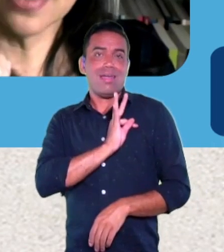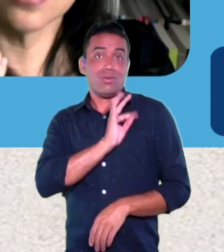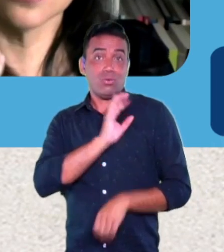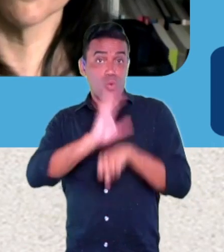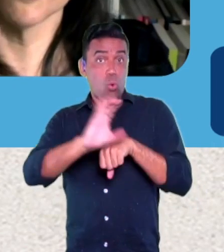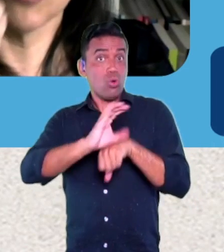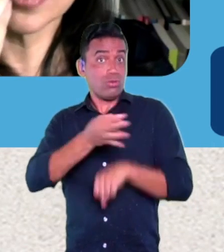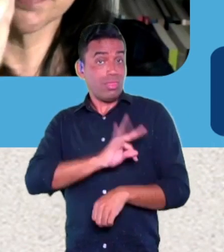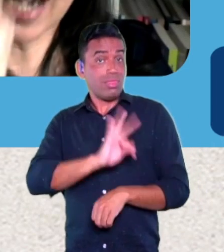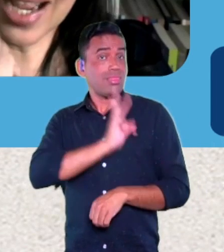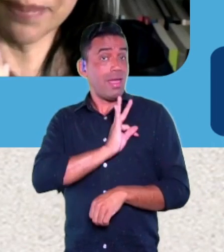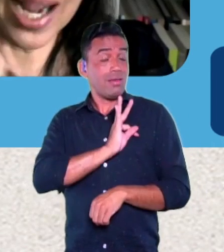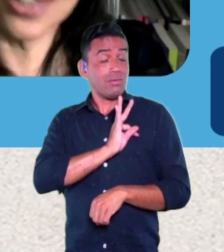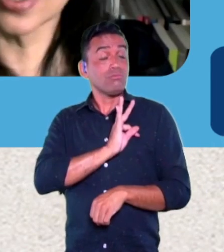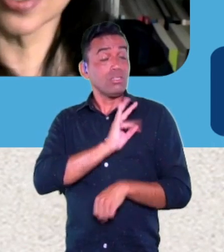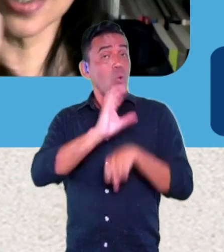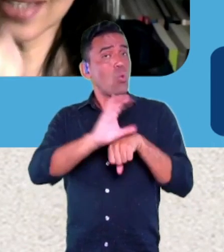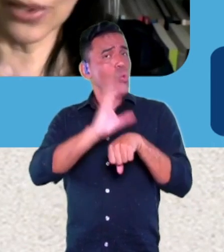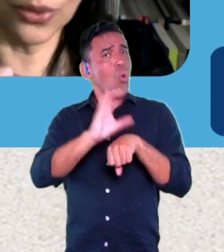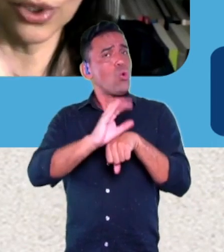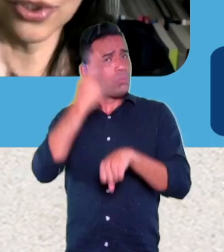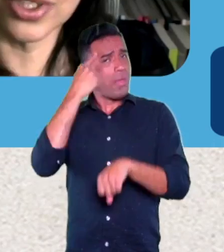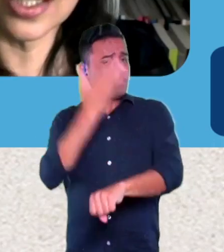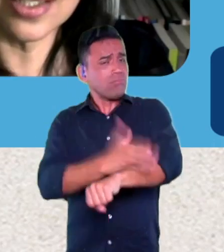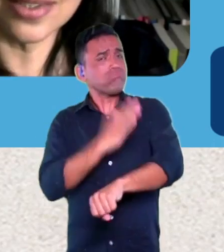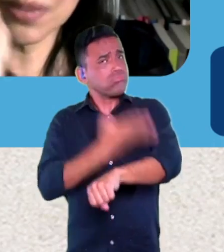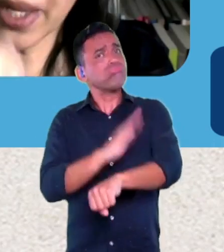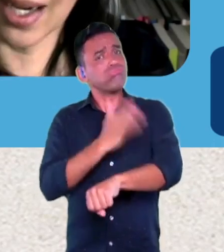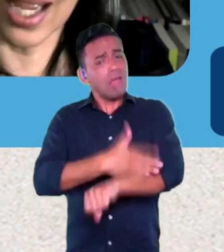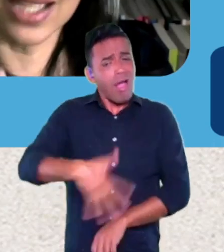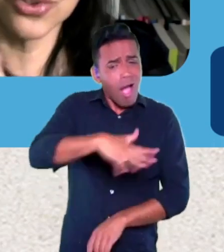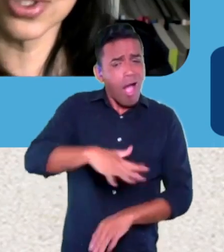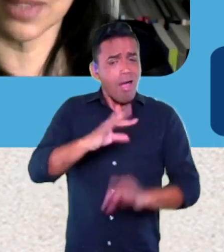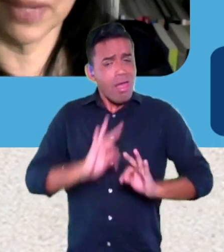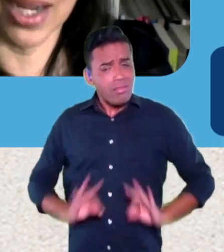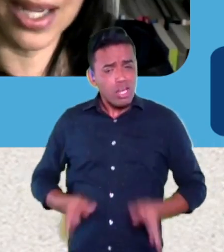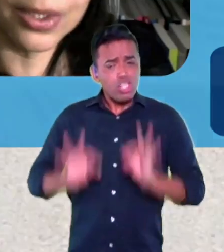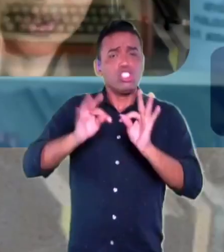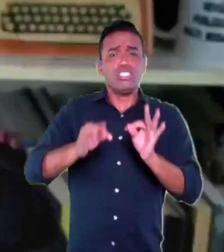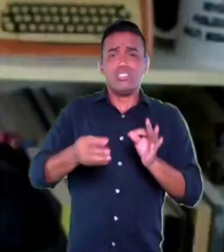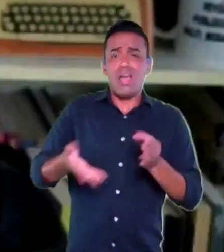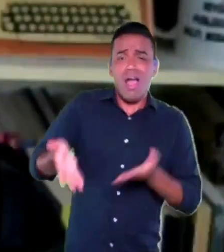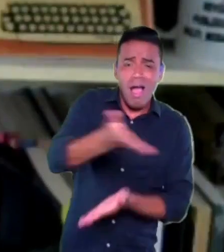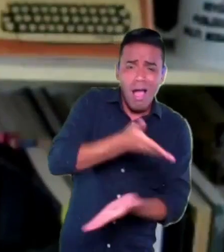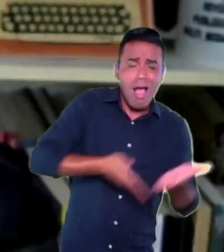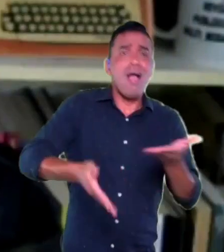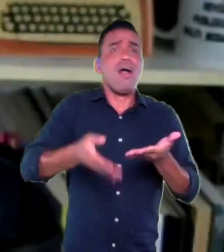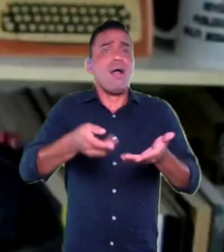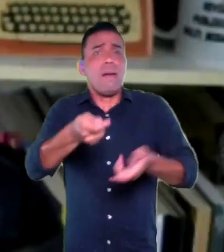que pensa umas práticas e tecnologias e mercado de trabalho, e